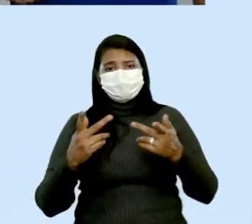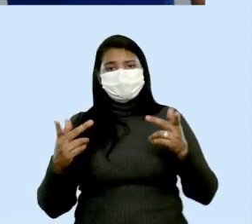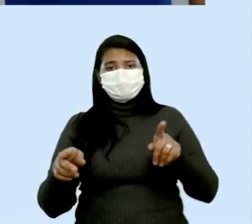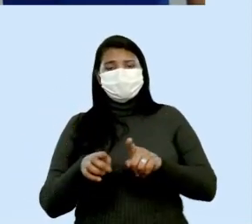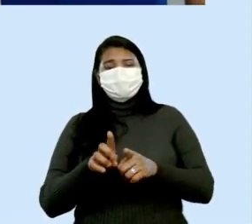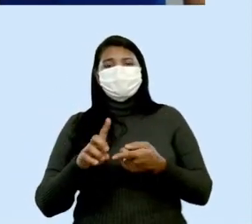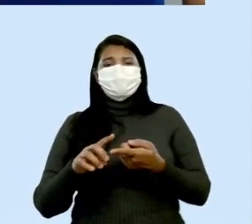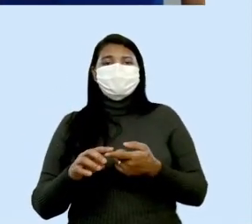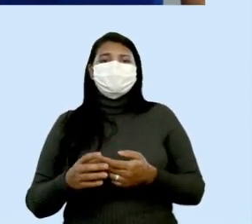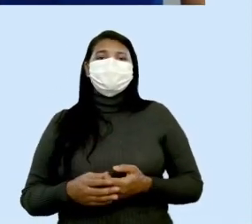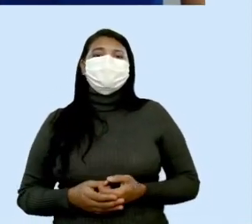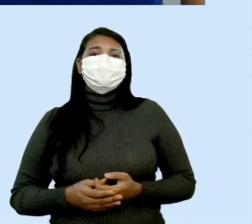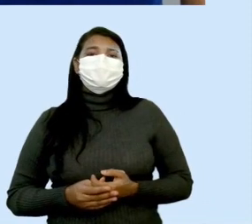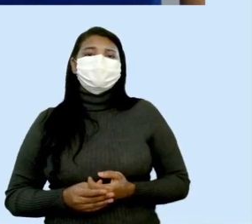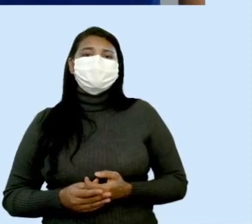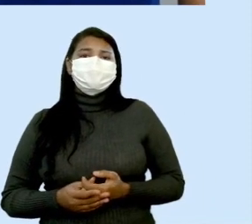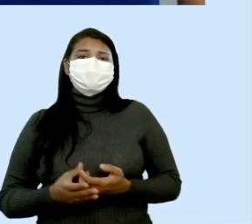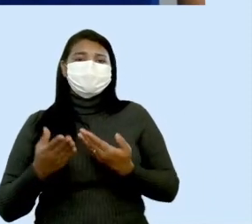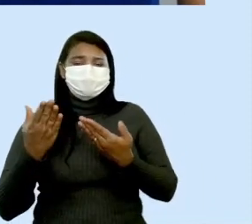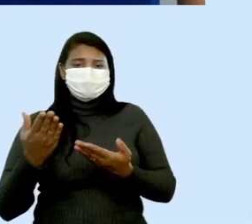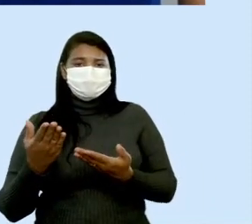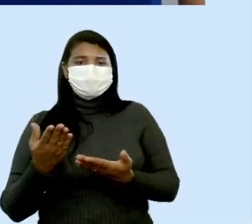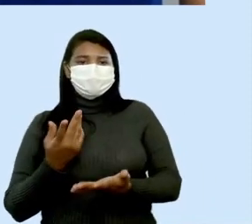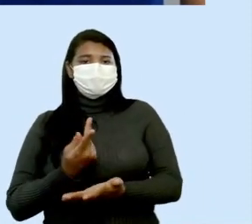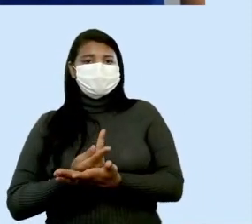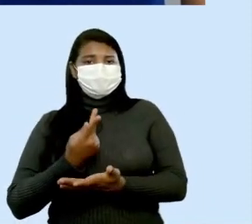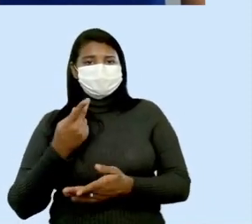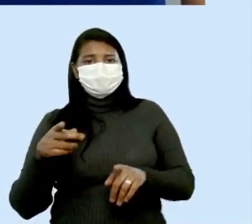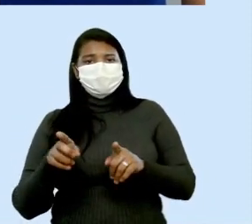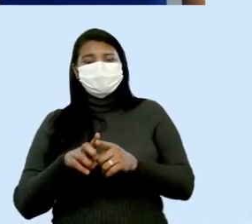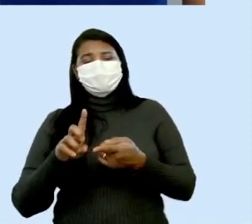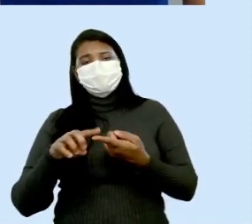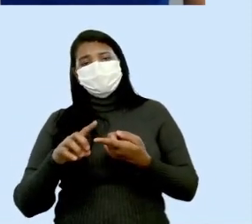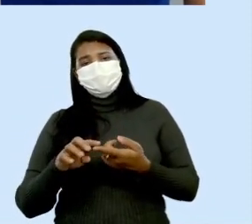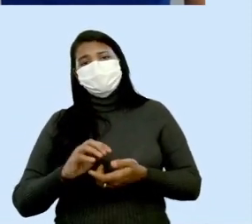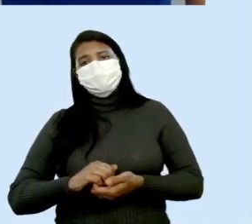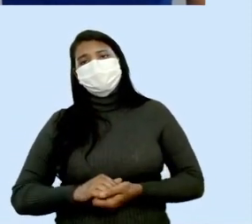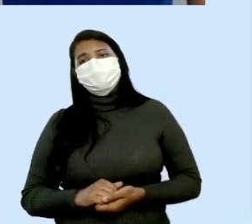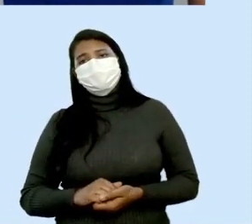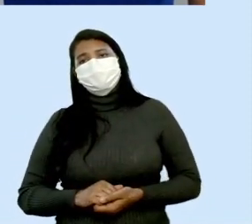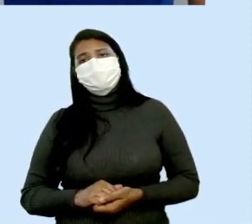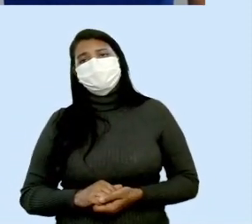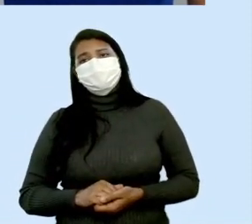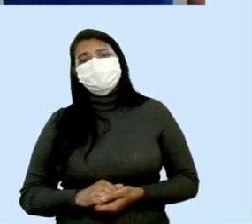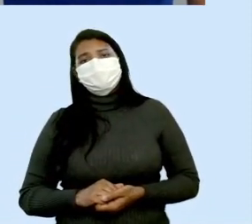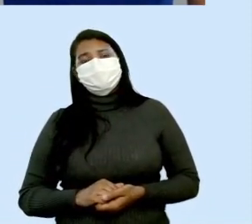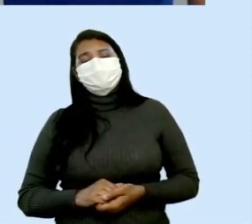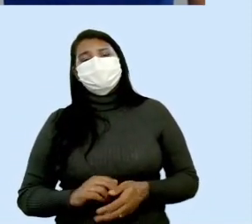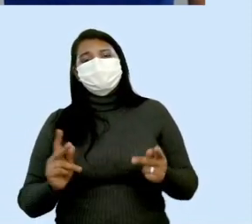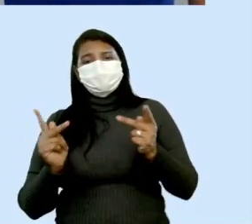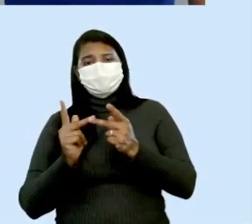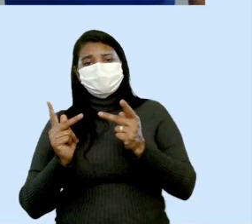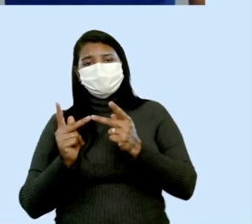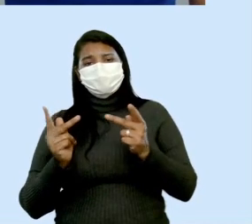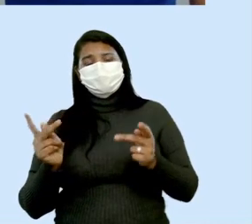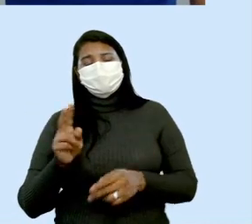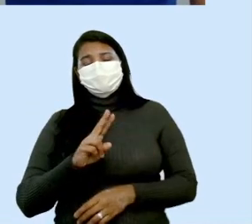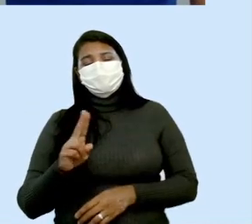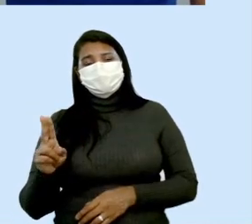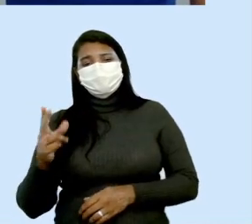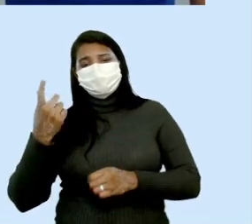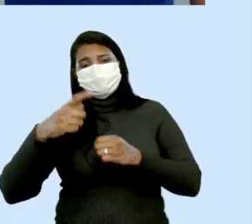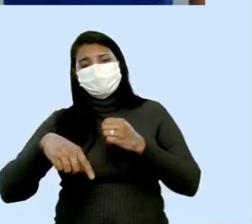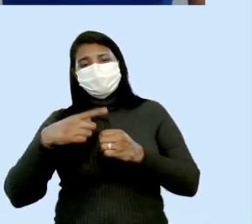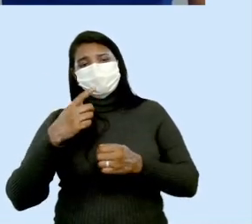situação, ele vai se contrair nas afirmativas com o pronome ou sujeito,